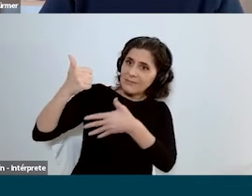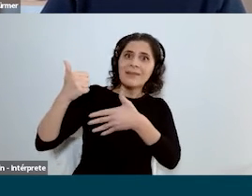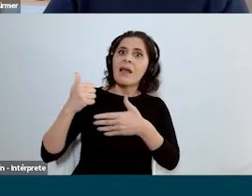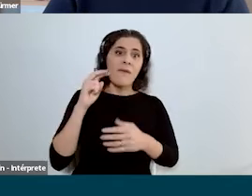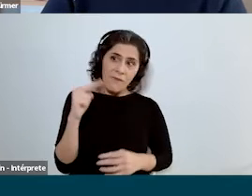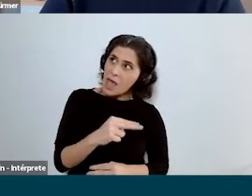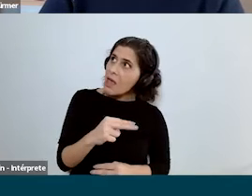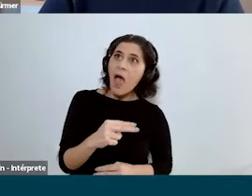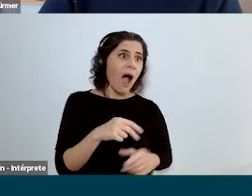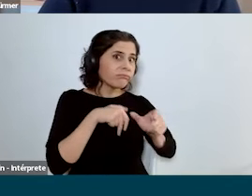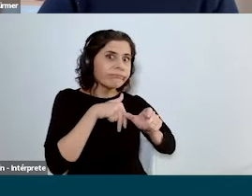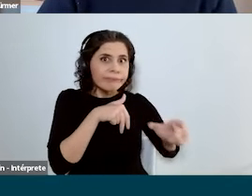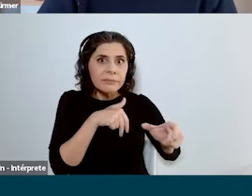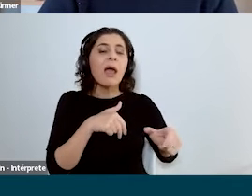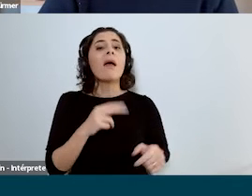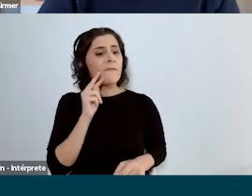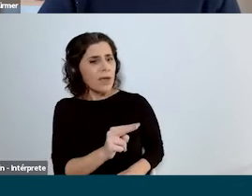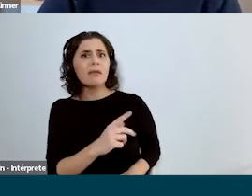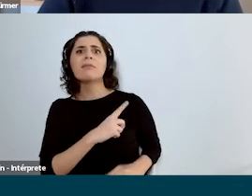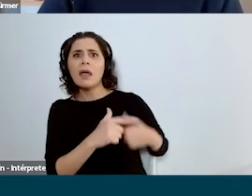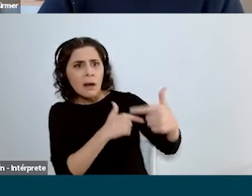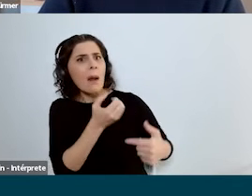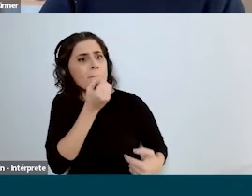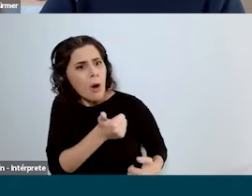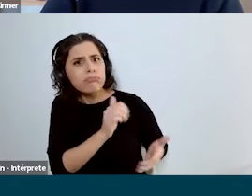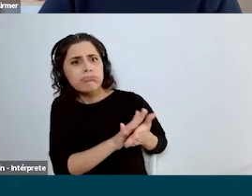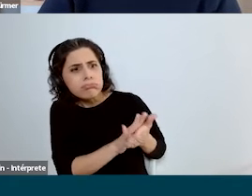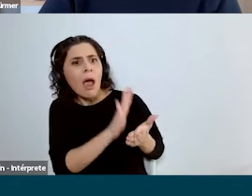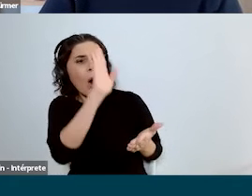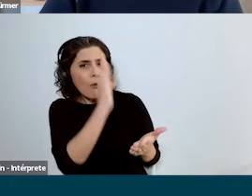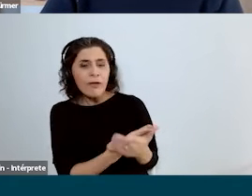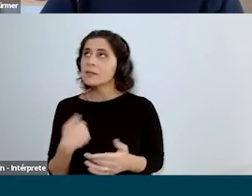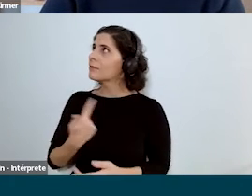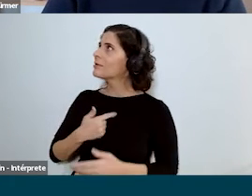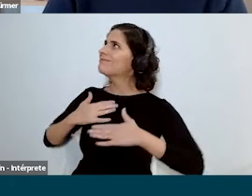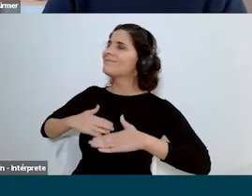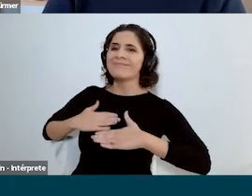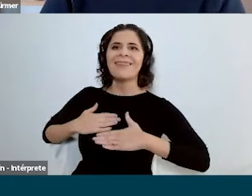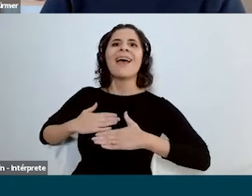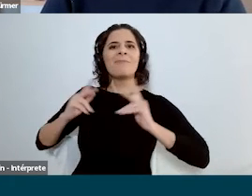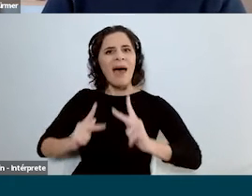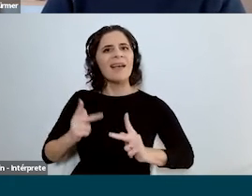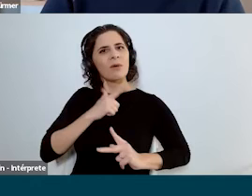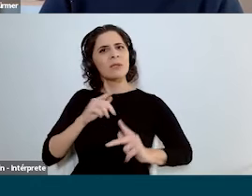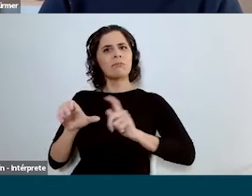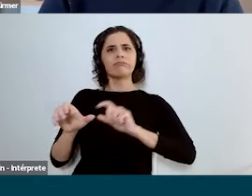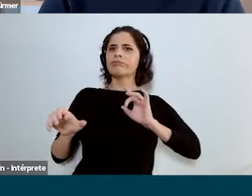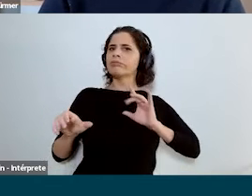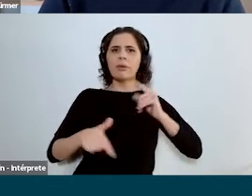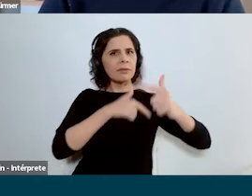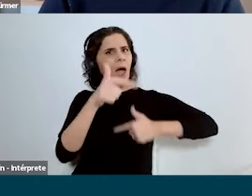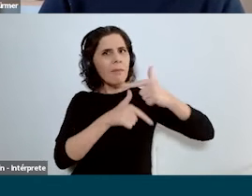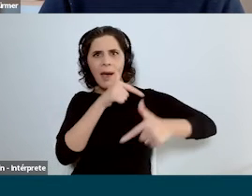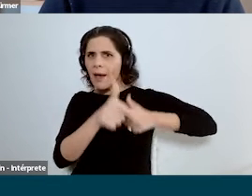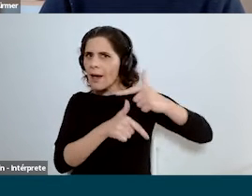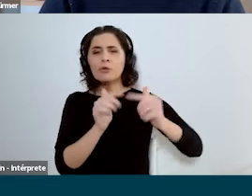consegue mostrar para essas pessoas que a gente está fazendo um bom trabalho, deixar elas satisfeitas e confiantes no que a gente está fazendo, a gente tem mais paz de espírito e autonomia para